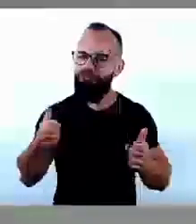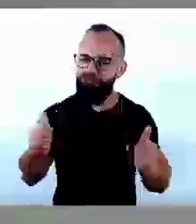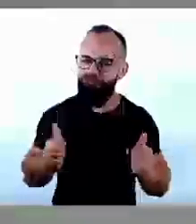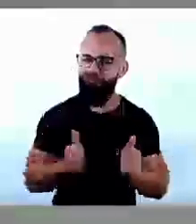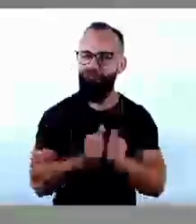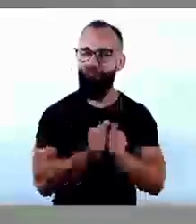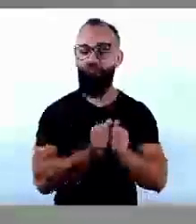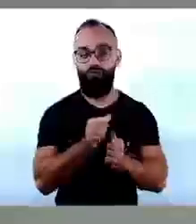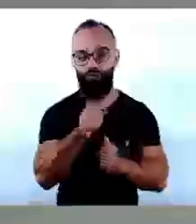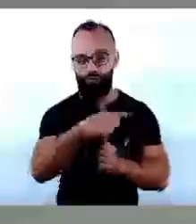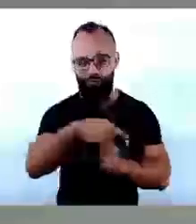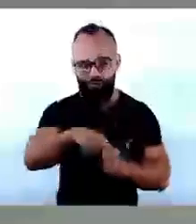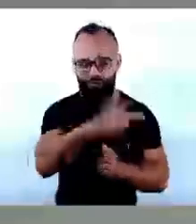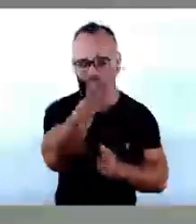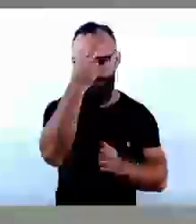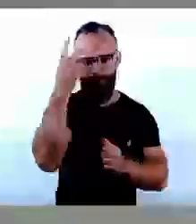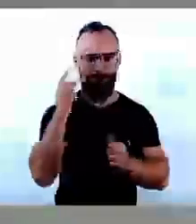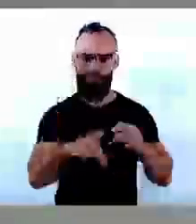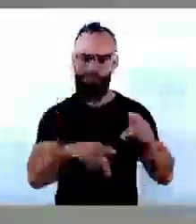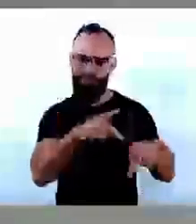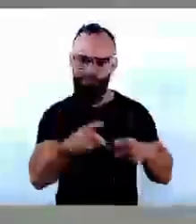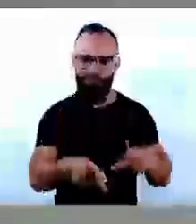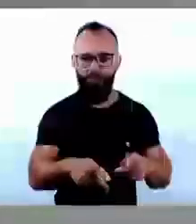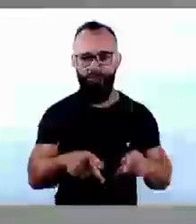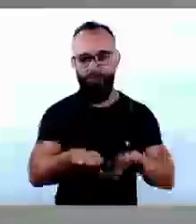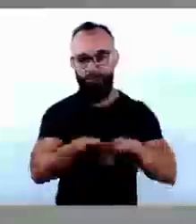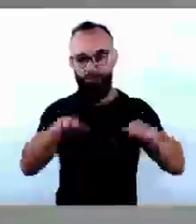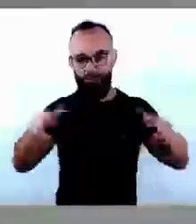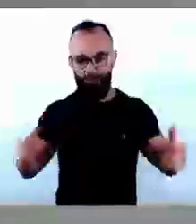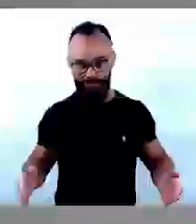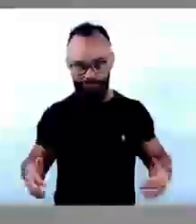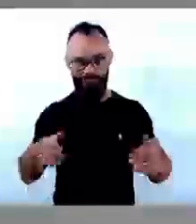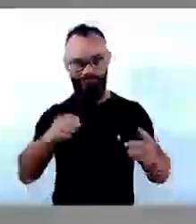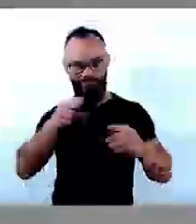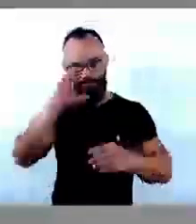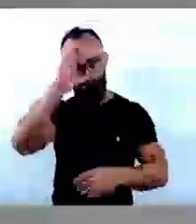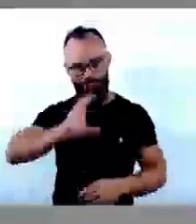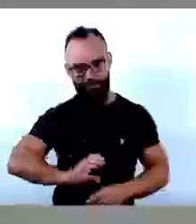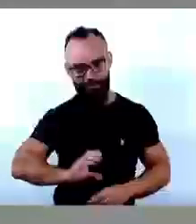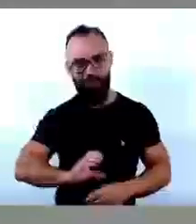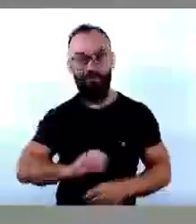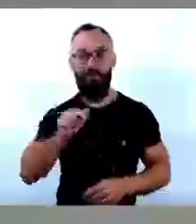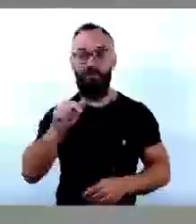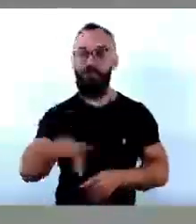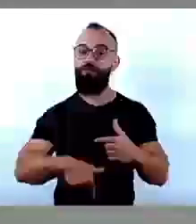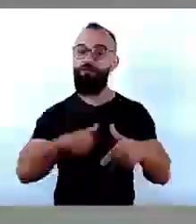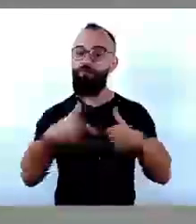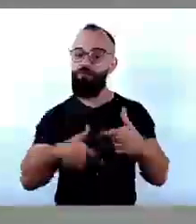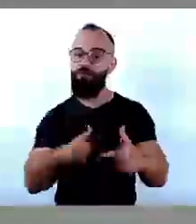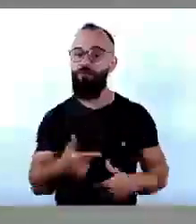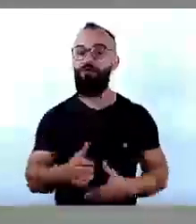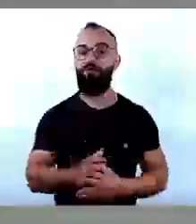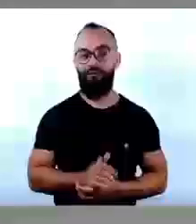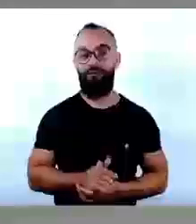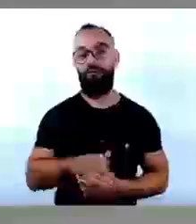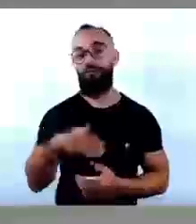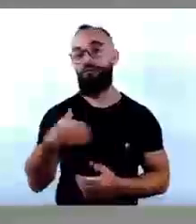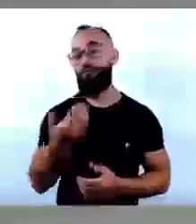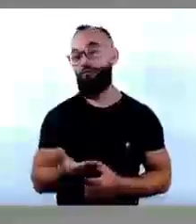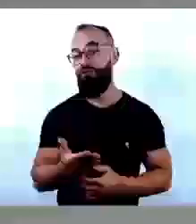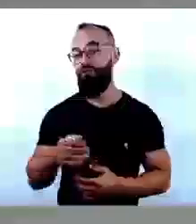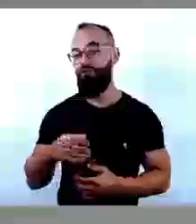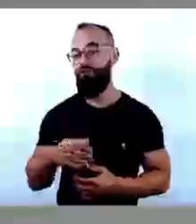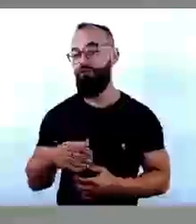das Comunidades né o balcão da Cidadania que também leva esses esse trabalho então a gente tá aqui né